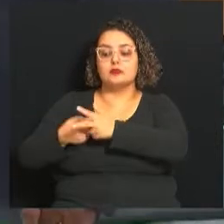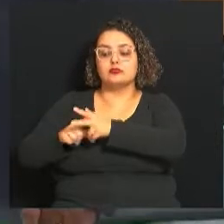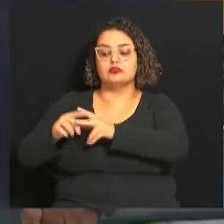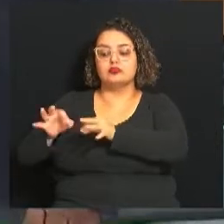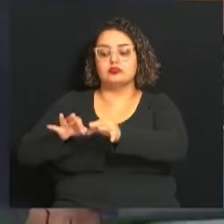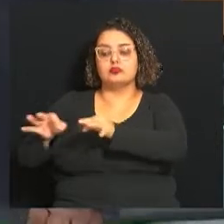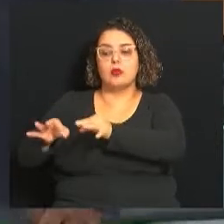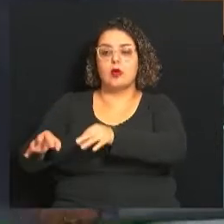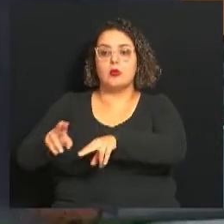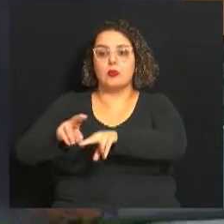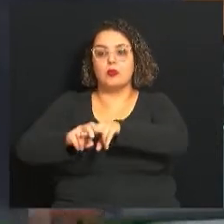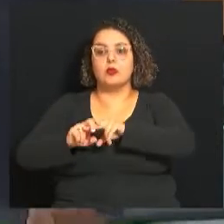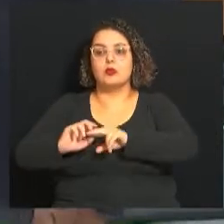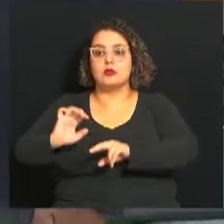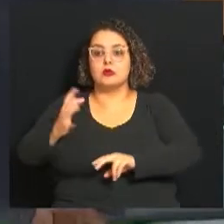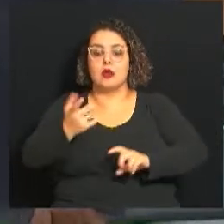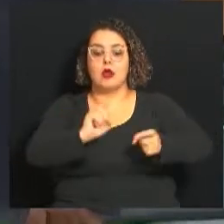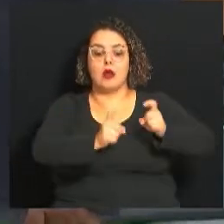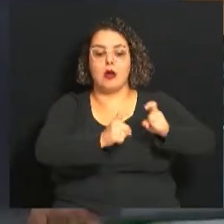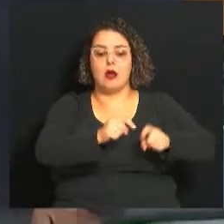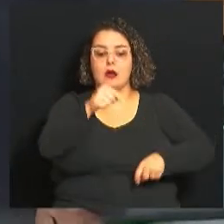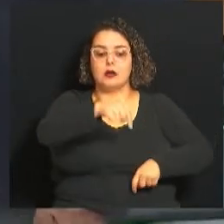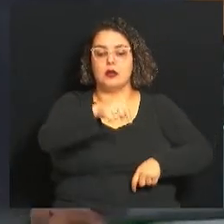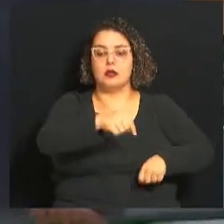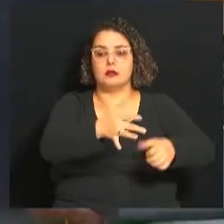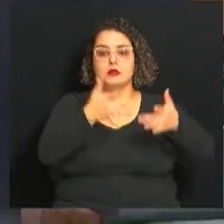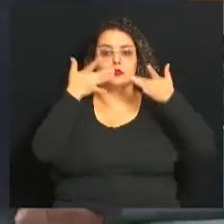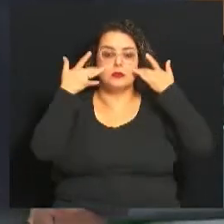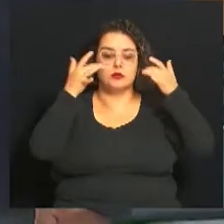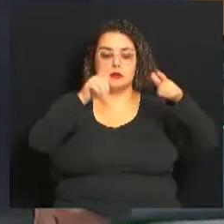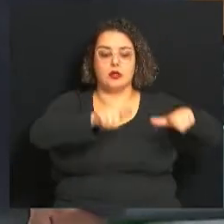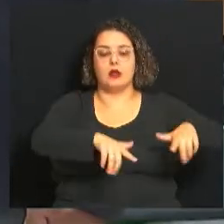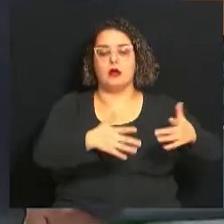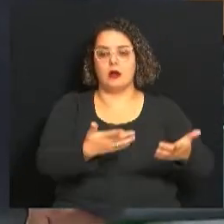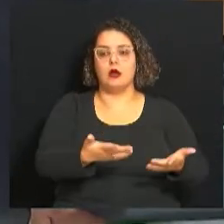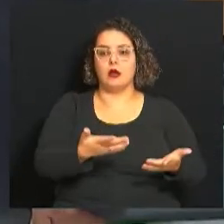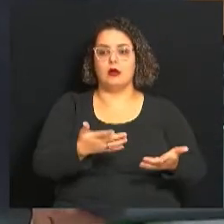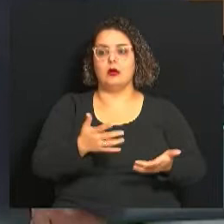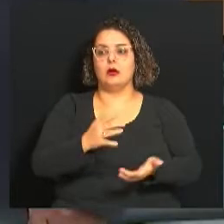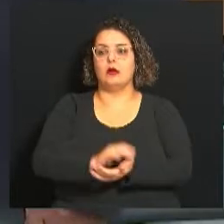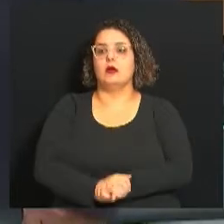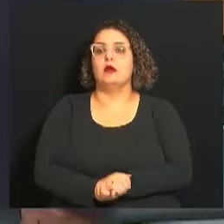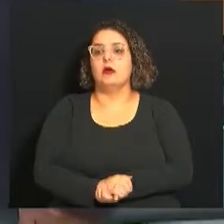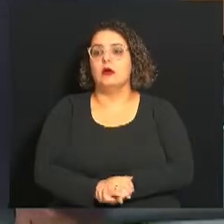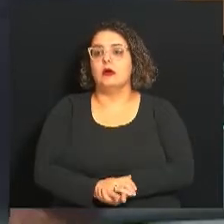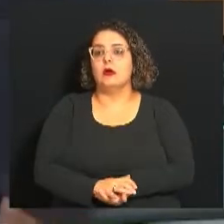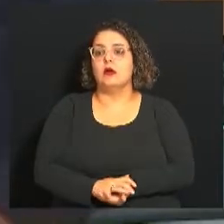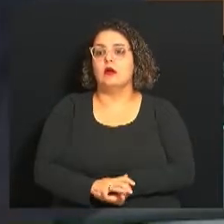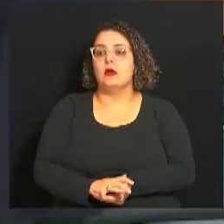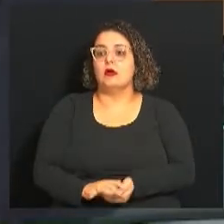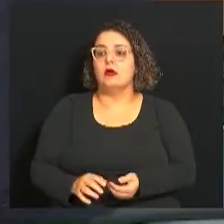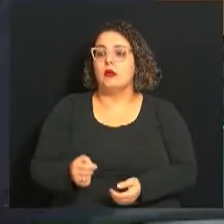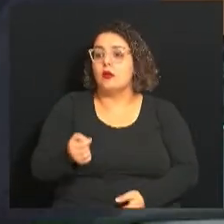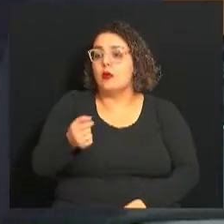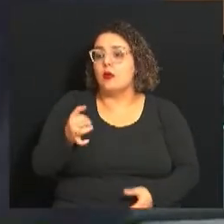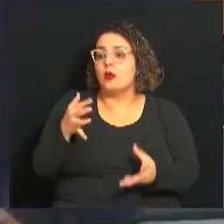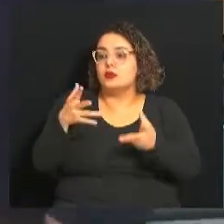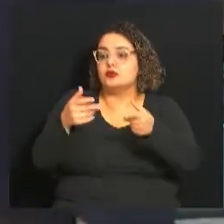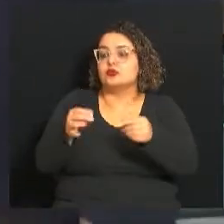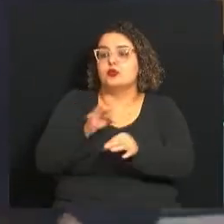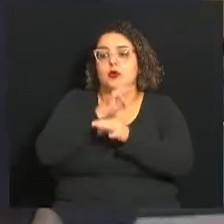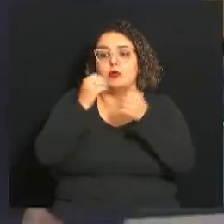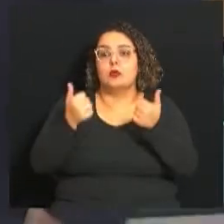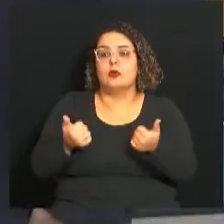por isso as reuniões serão realizadas aqui no Teatro Bento Quirino. E está quase tudo pronto, né? Quase tudo pronto.